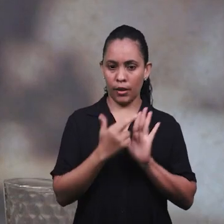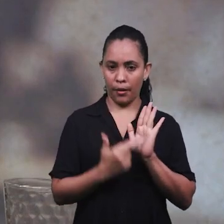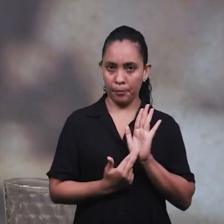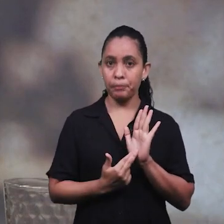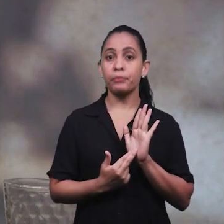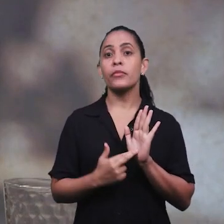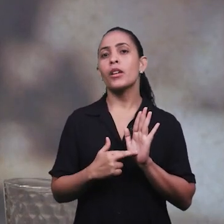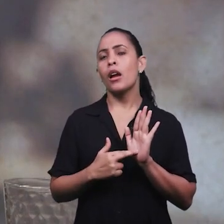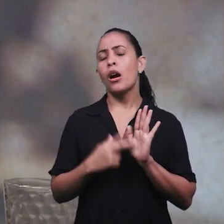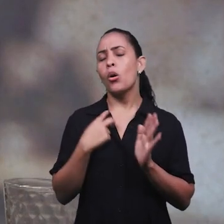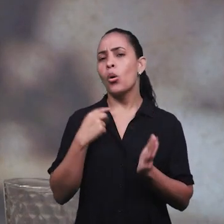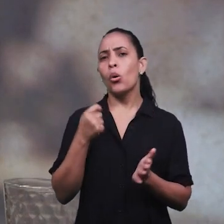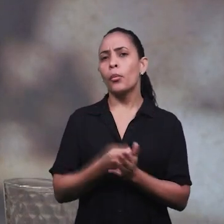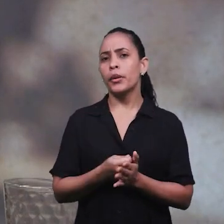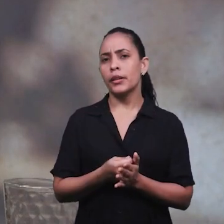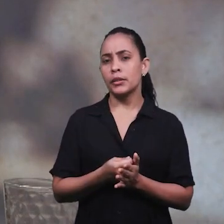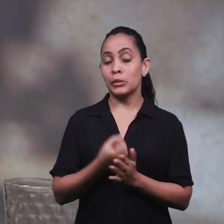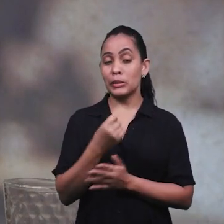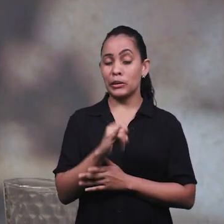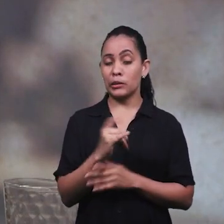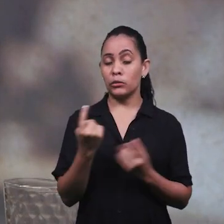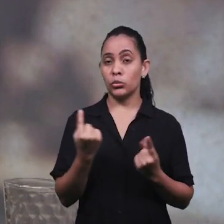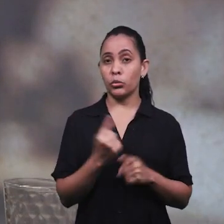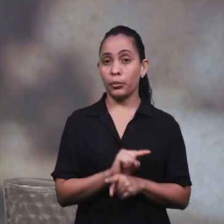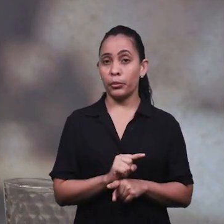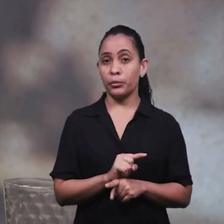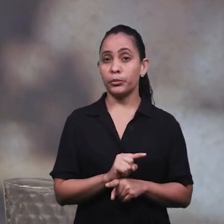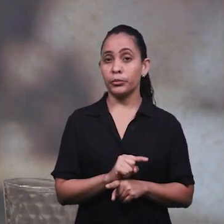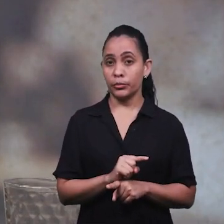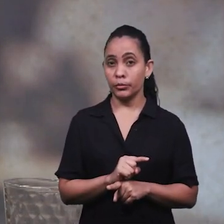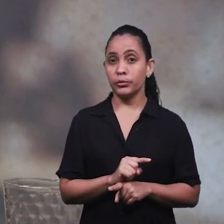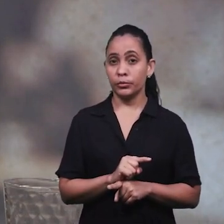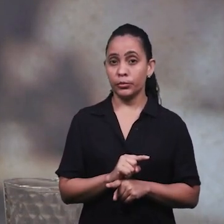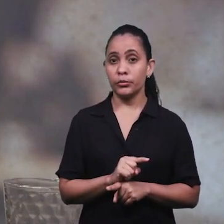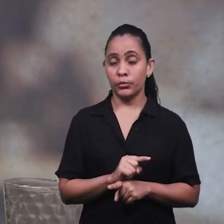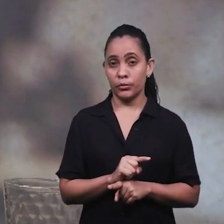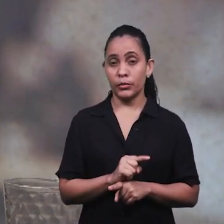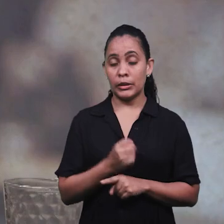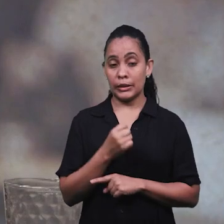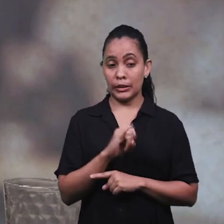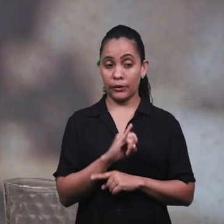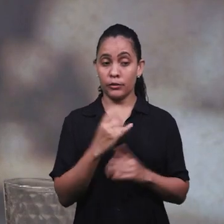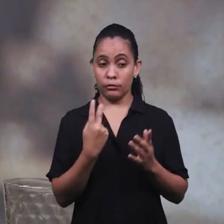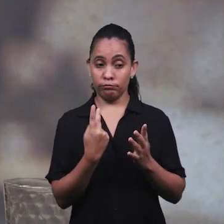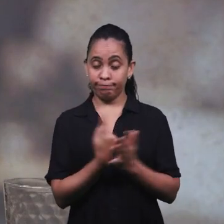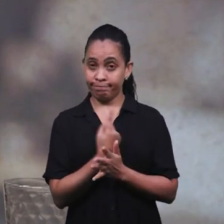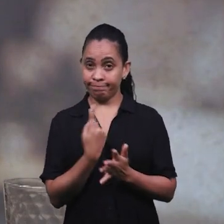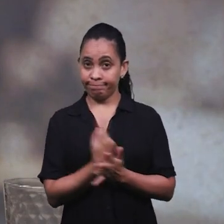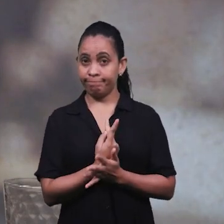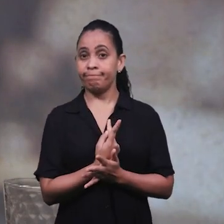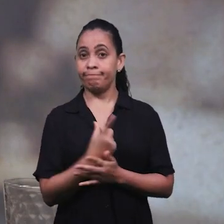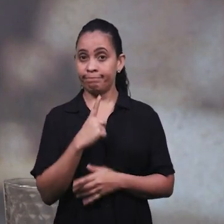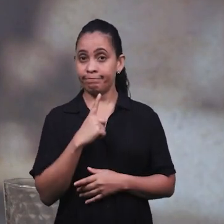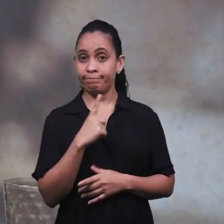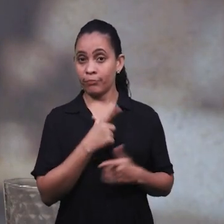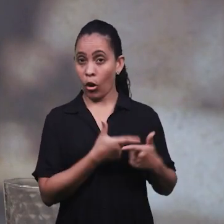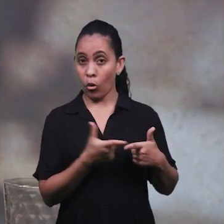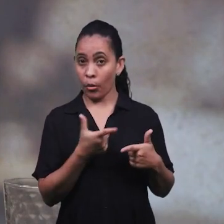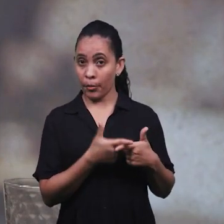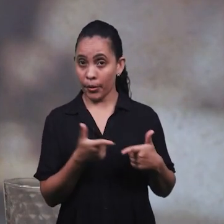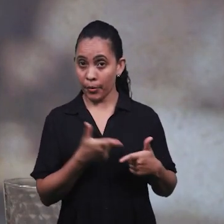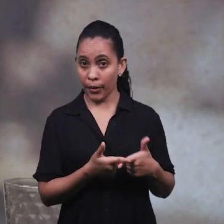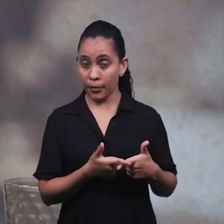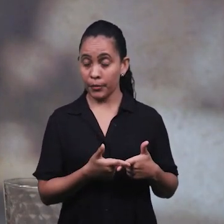Então, toda obrigação, se descumprida, ela tem que ter uma sanção. E essa sanção, normalmente, ela é pecuniária, ou